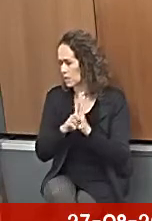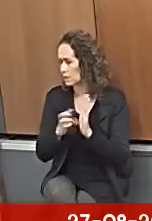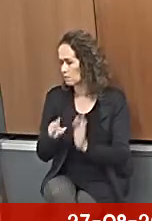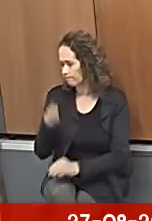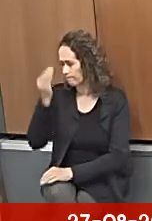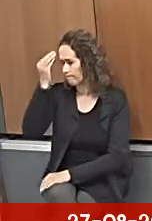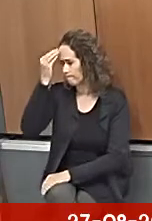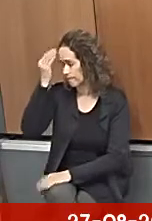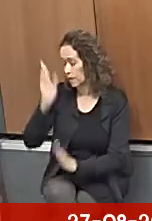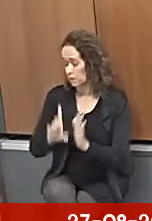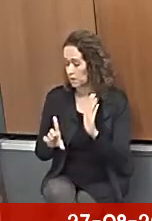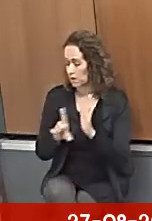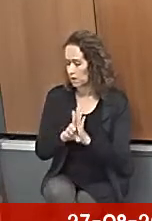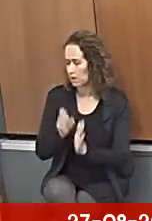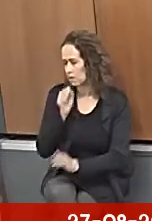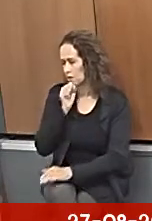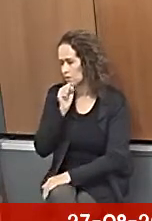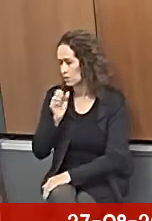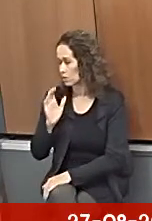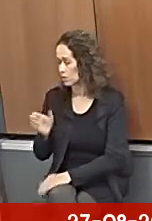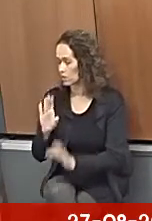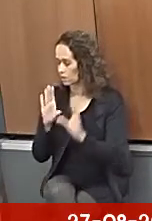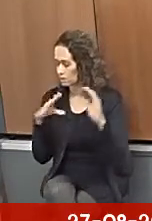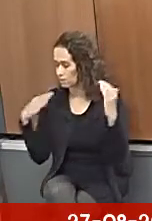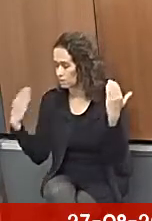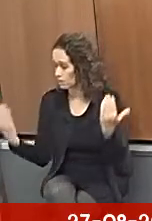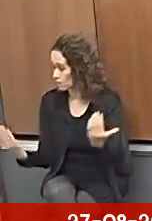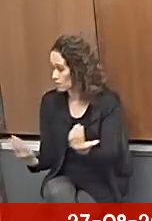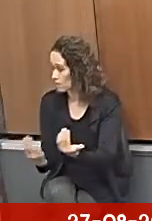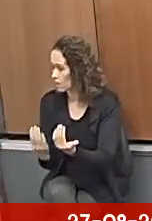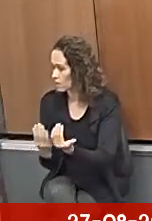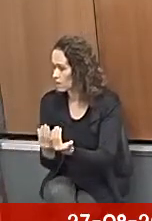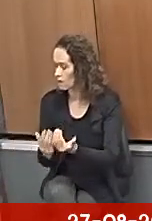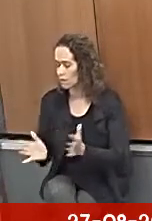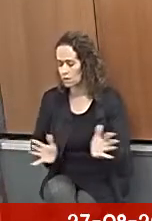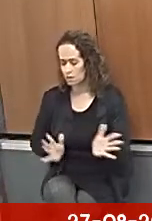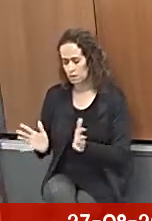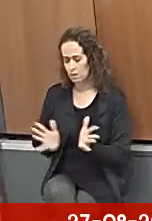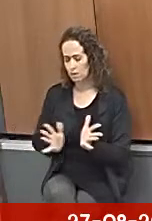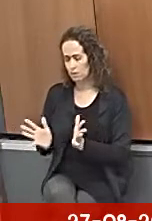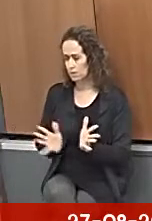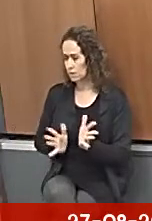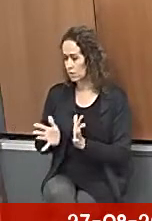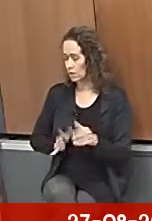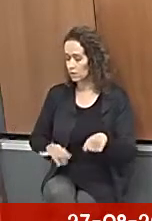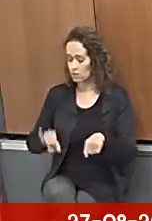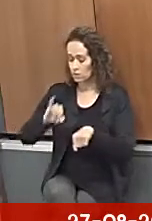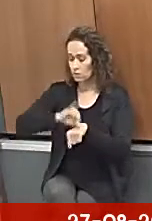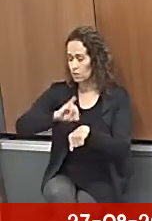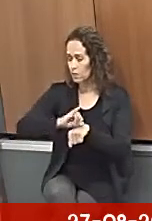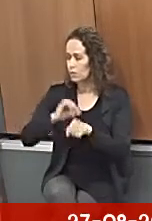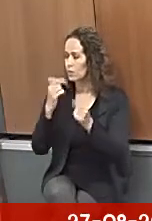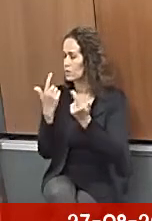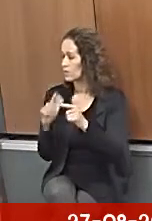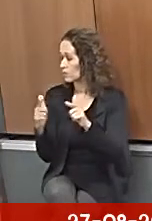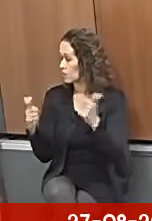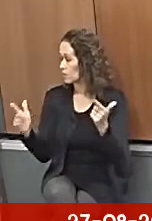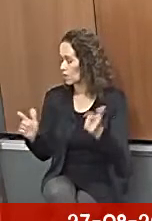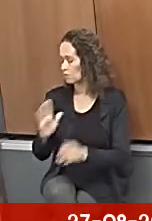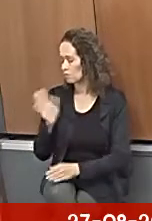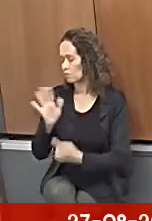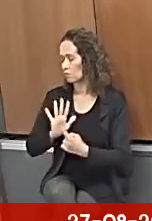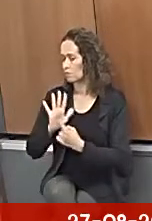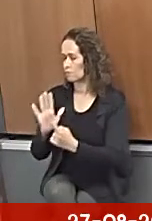nova é o mineirão não oferece nenhuma sensibilidade nos setores arquibancadas superiores isso foi colocado aqui